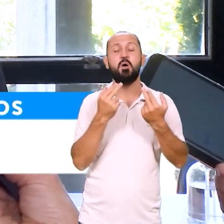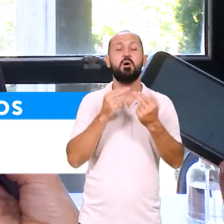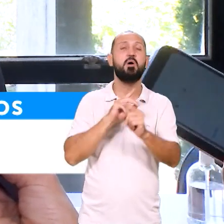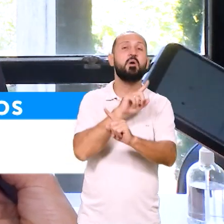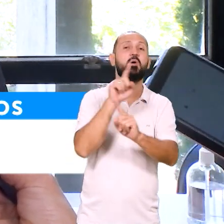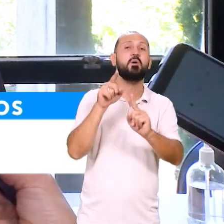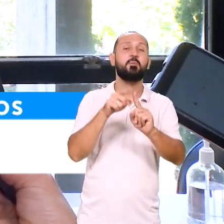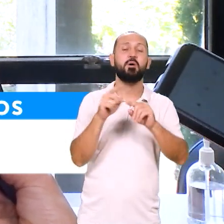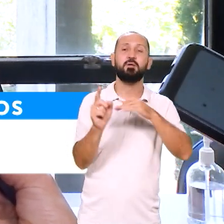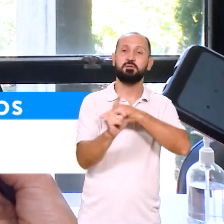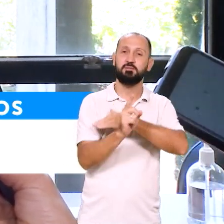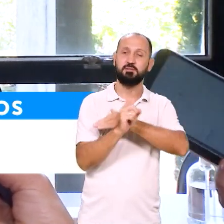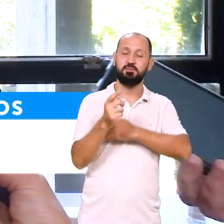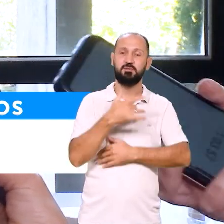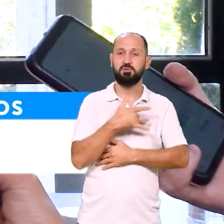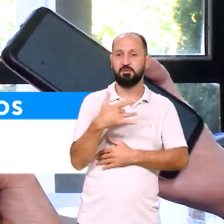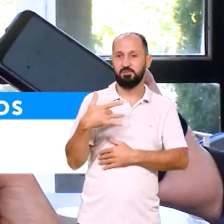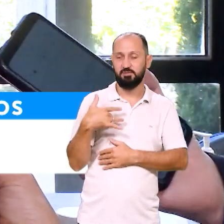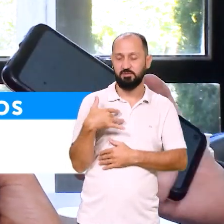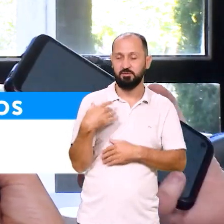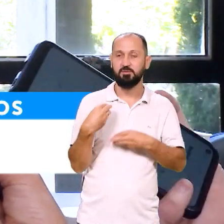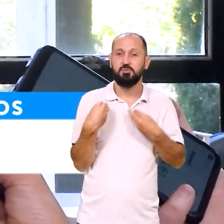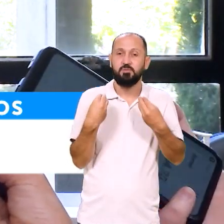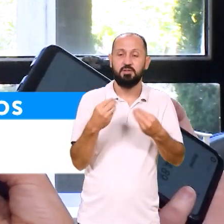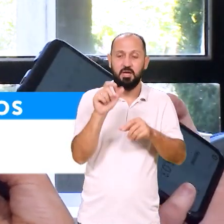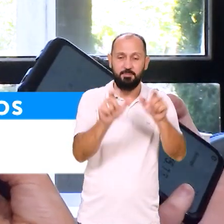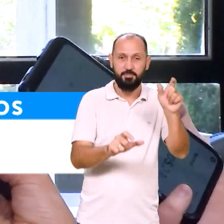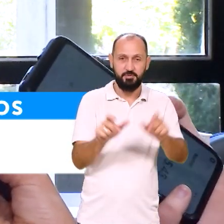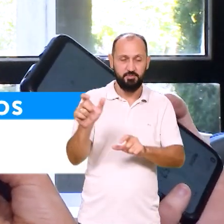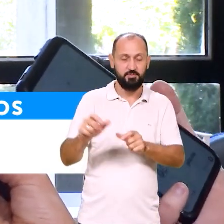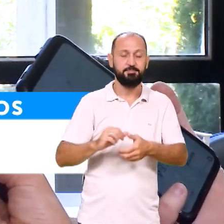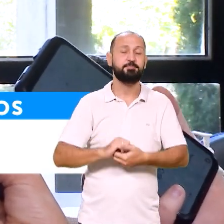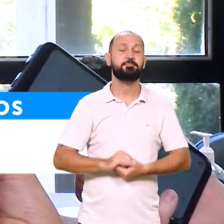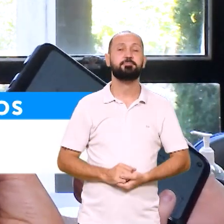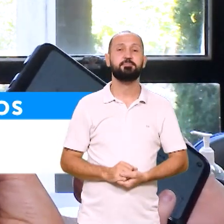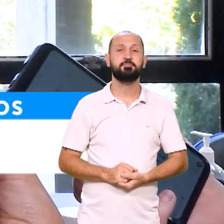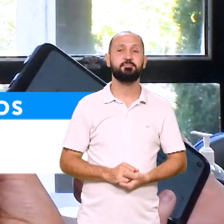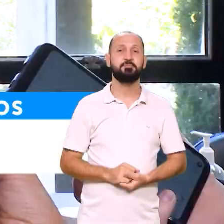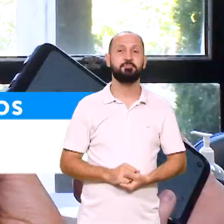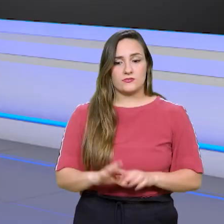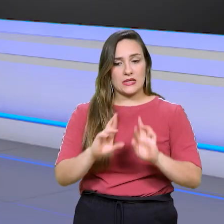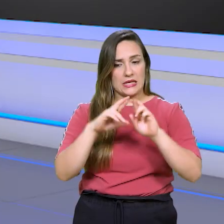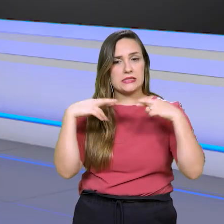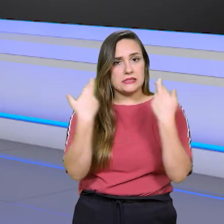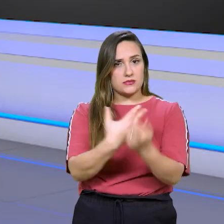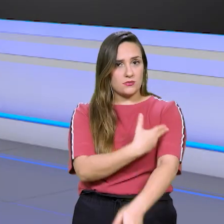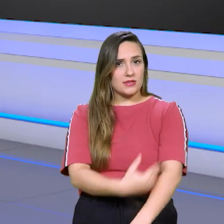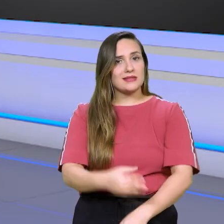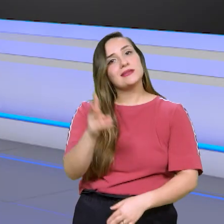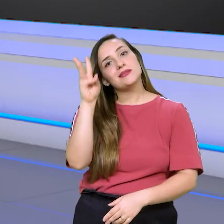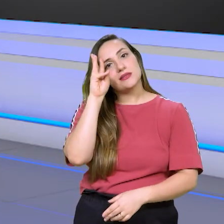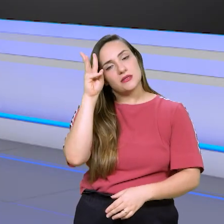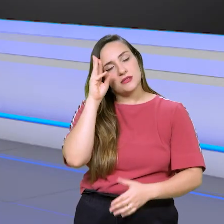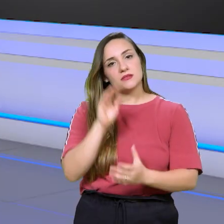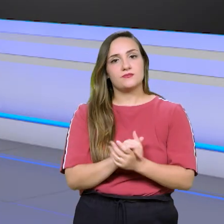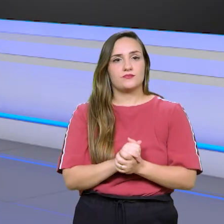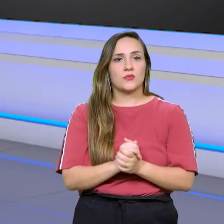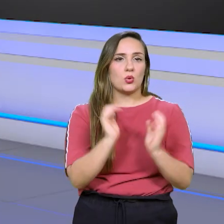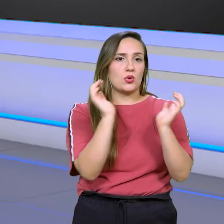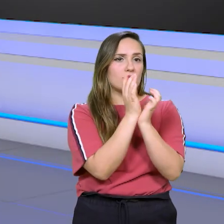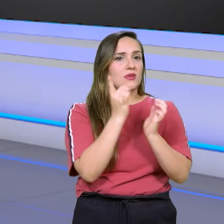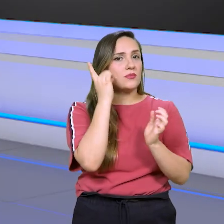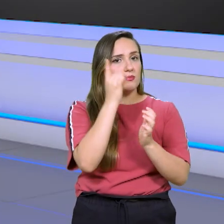gestão voltada para os serviços de saúde que são ofertados ao cidadão. Durante a sessão plenária